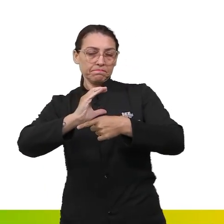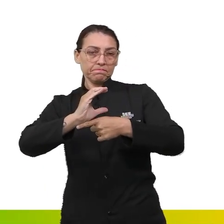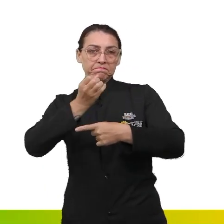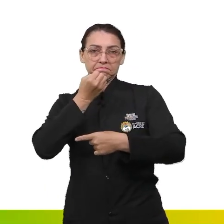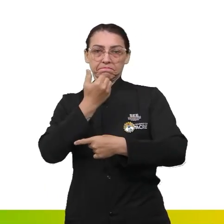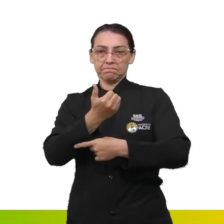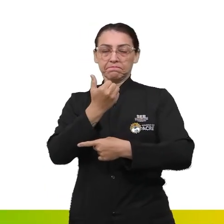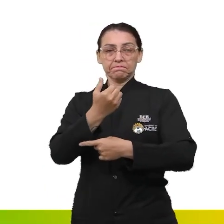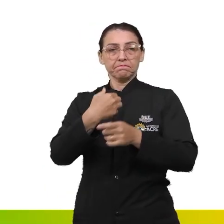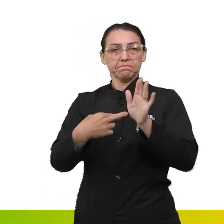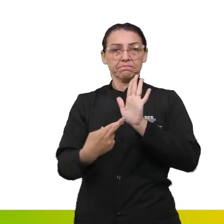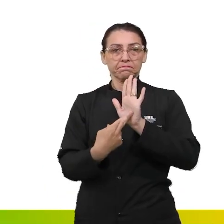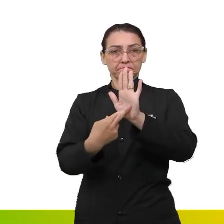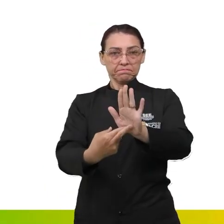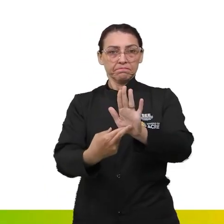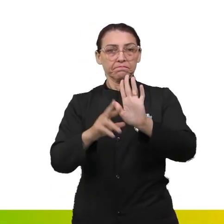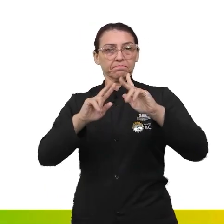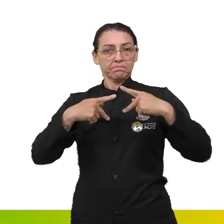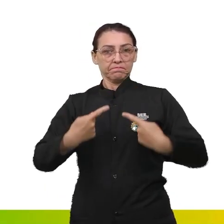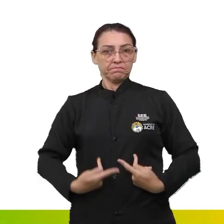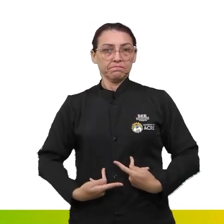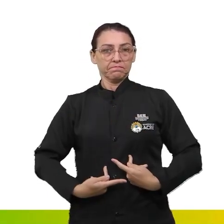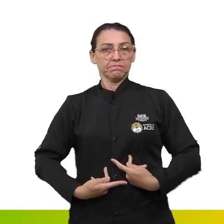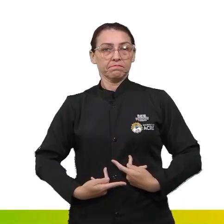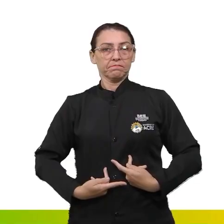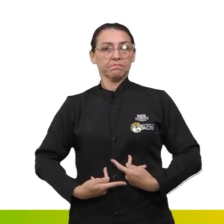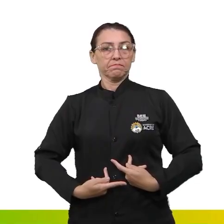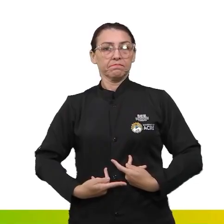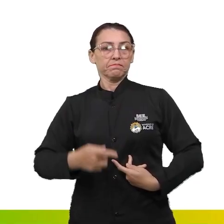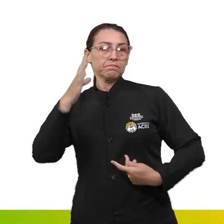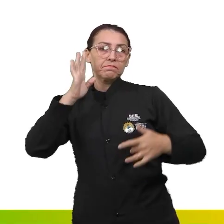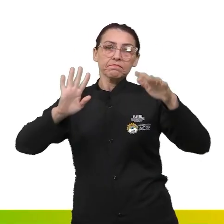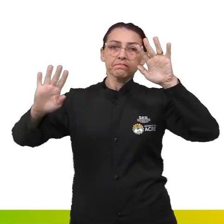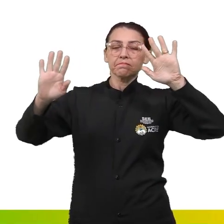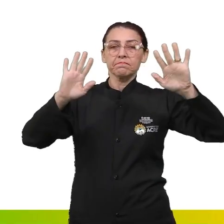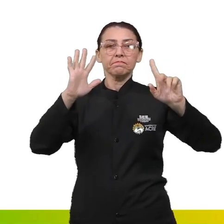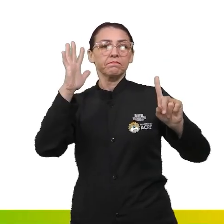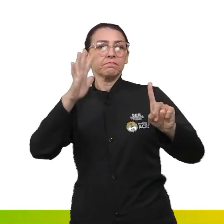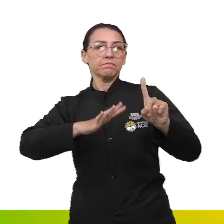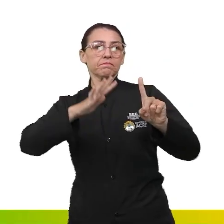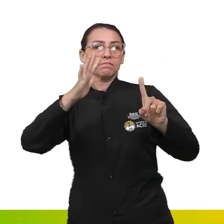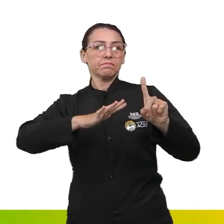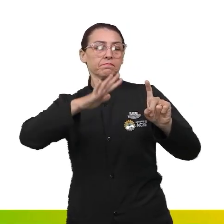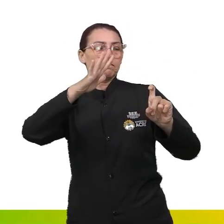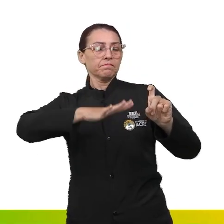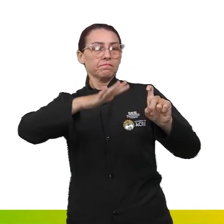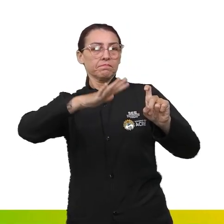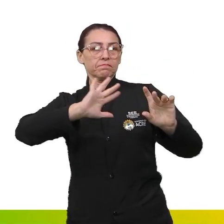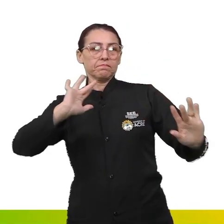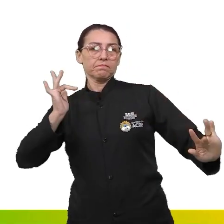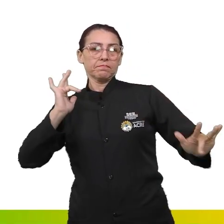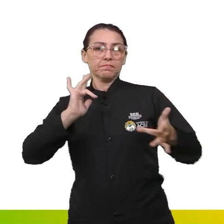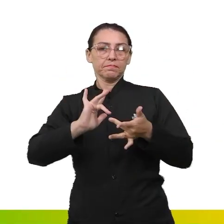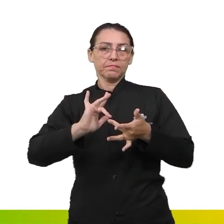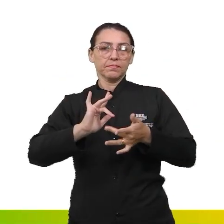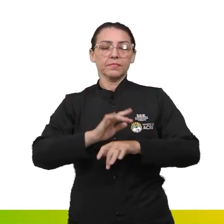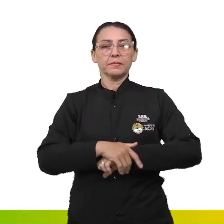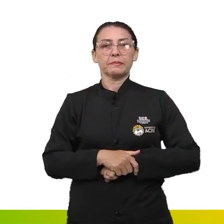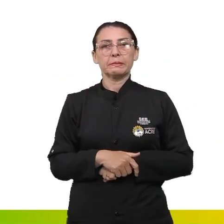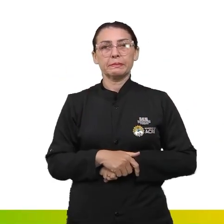C. Representavam figuras humanas com idealização, simetria e influência da